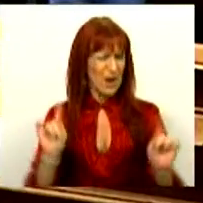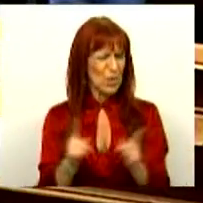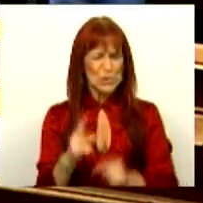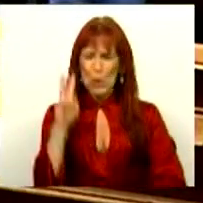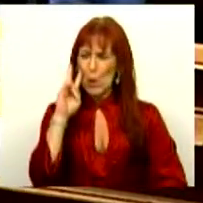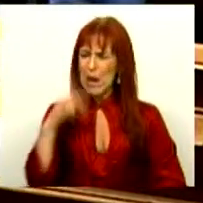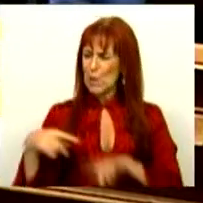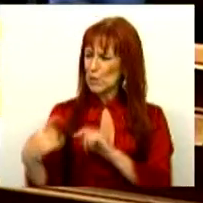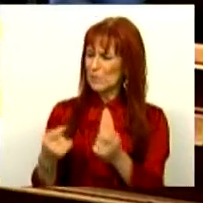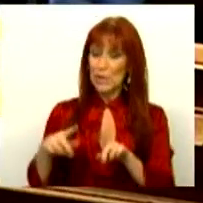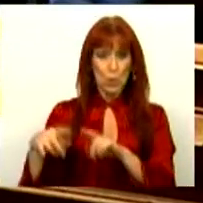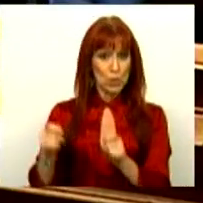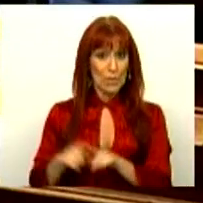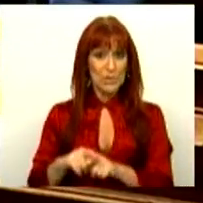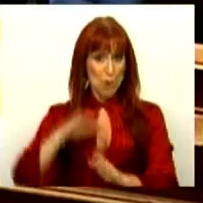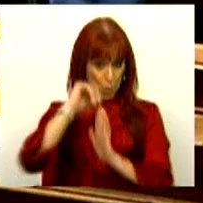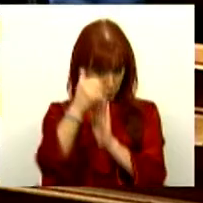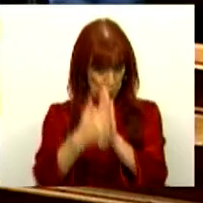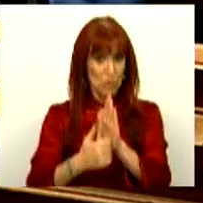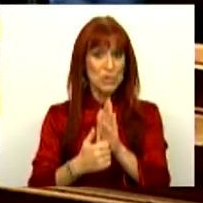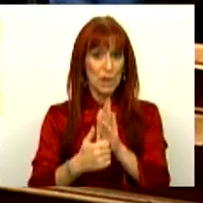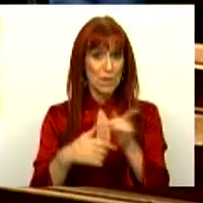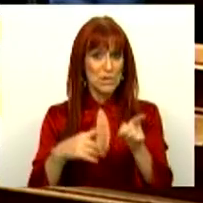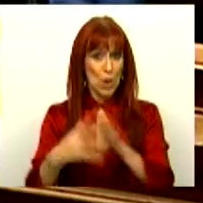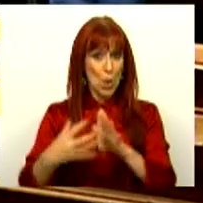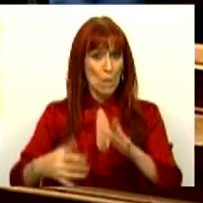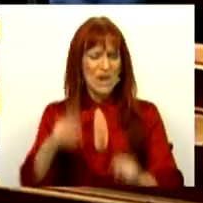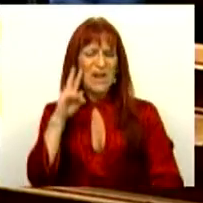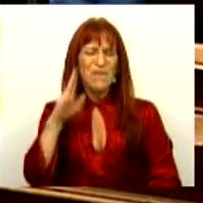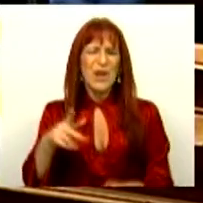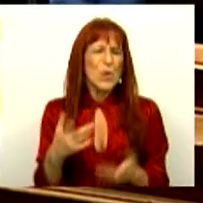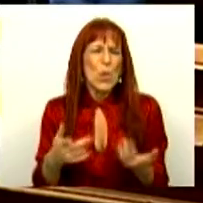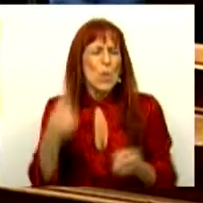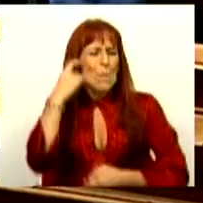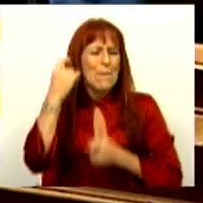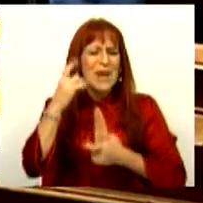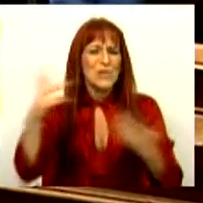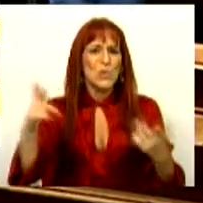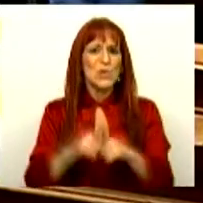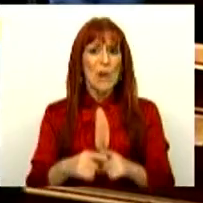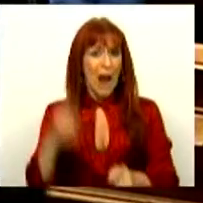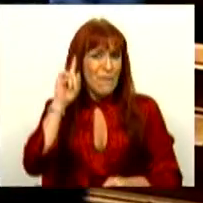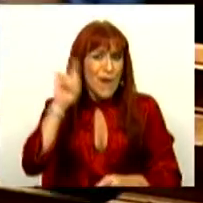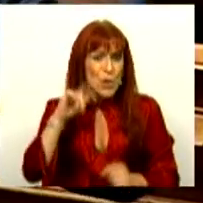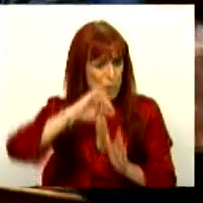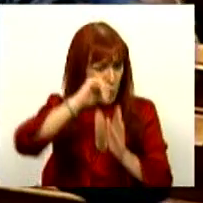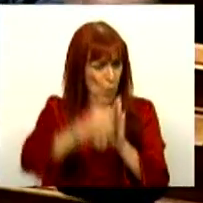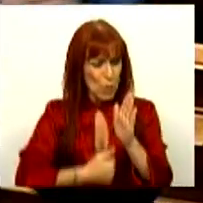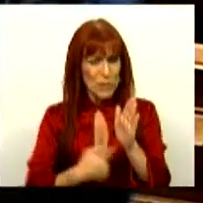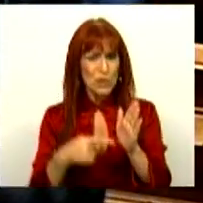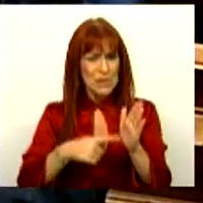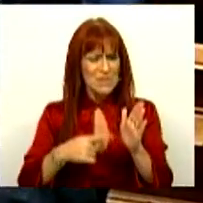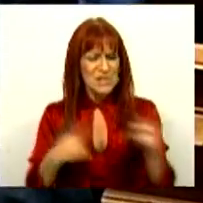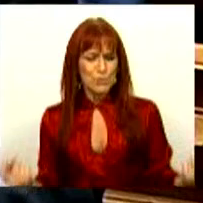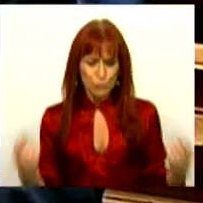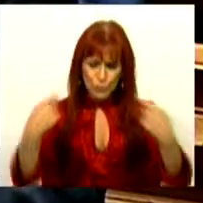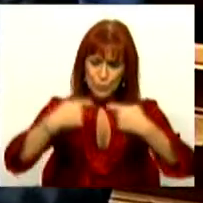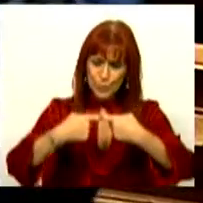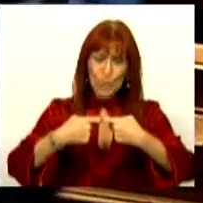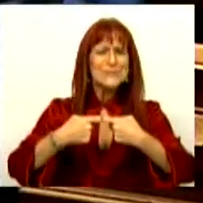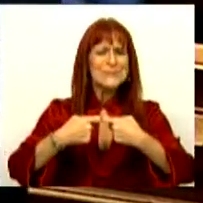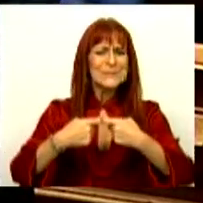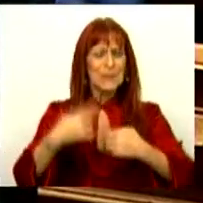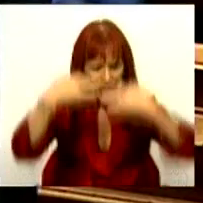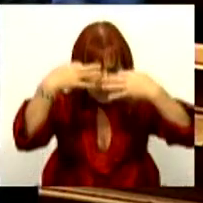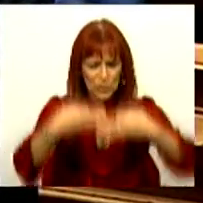olharmos para o debate, que é um debate constitucional complexo, encarando, não tendo em conta, que há valores constitucionais que têm de ser compaginados entre si. Que